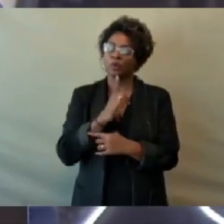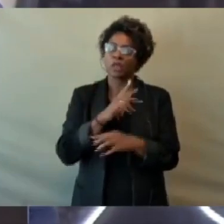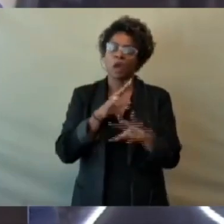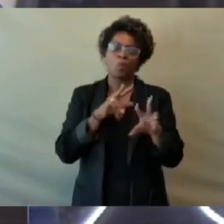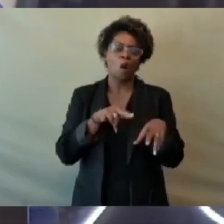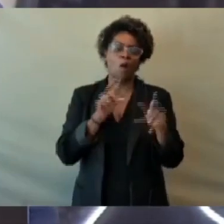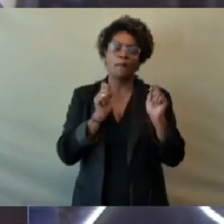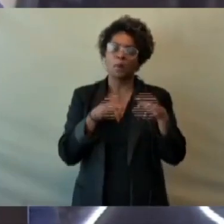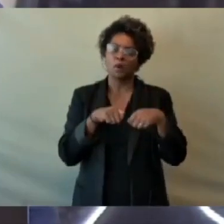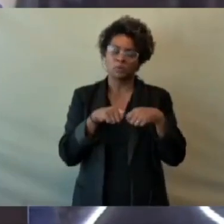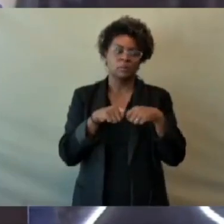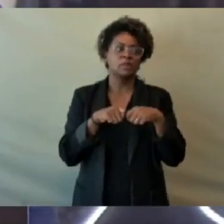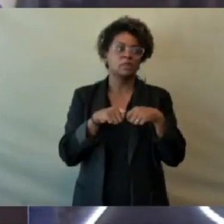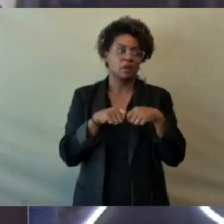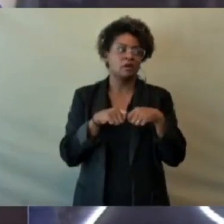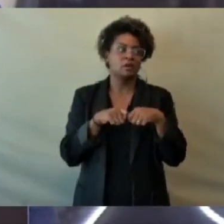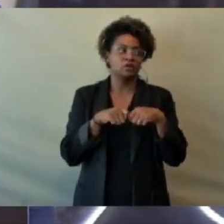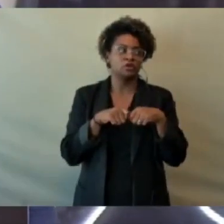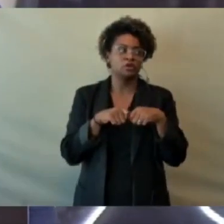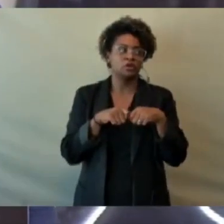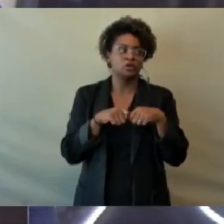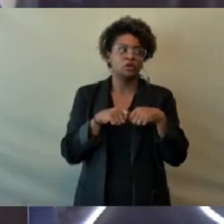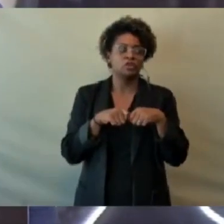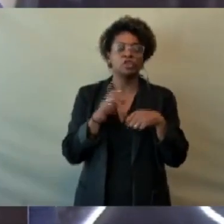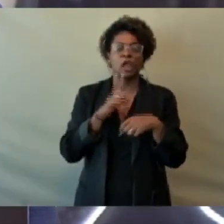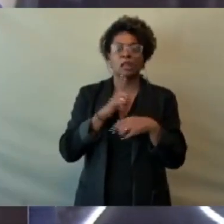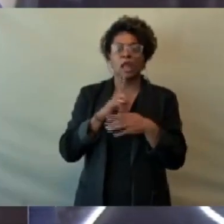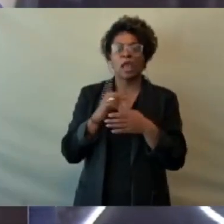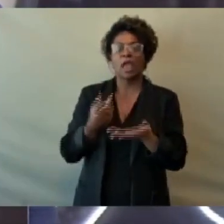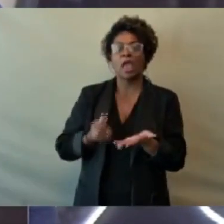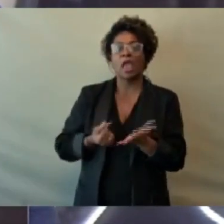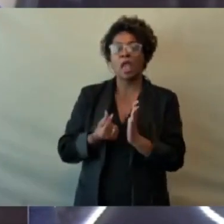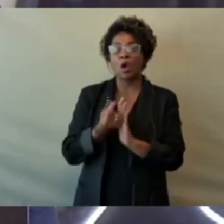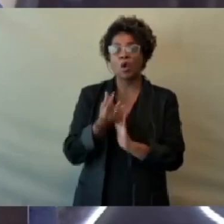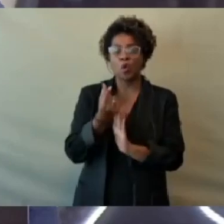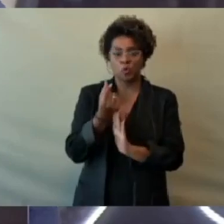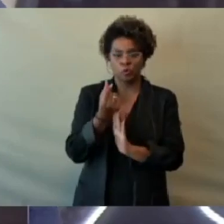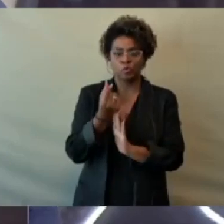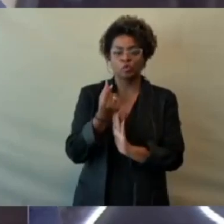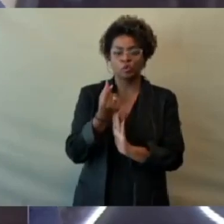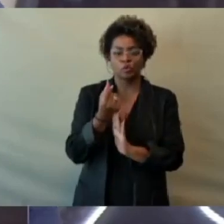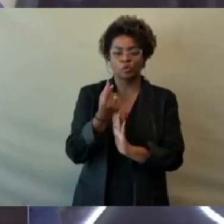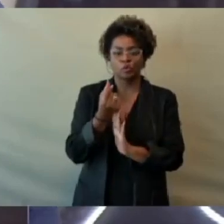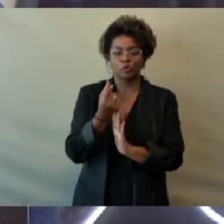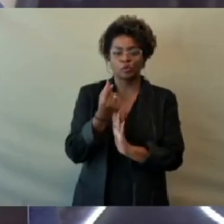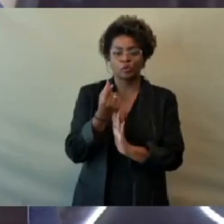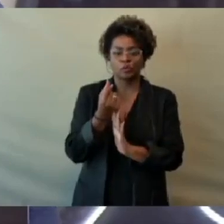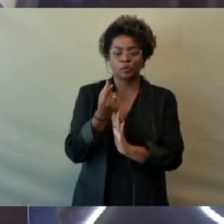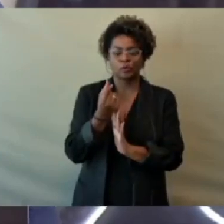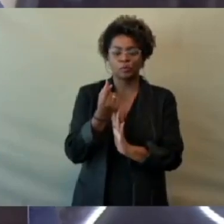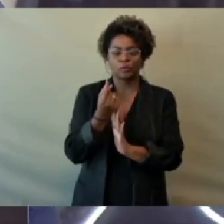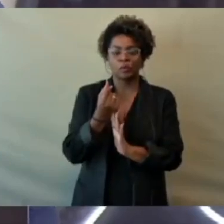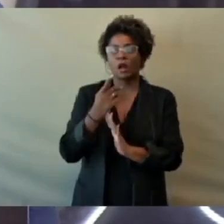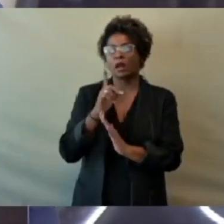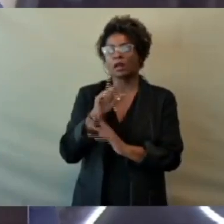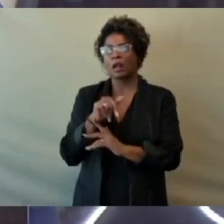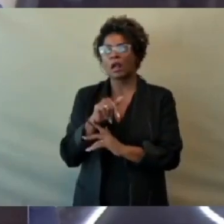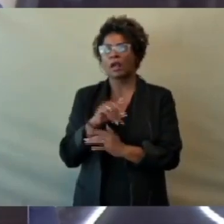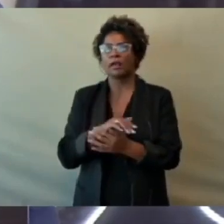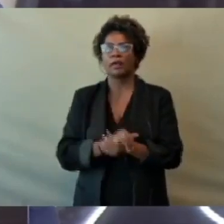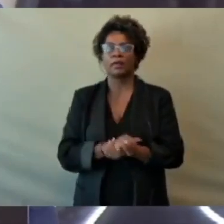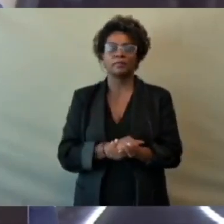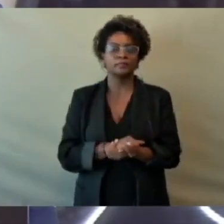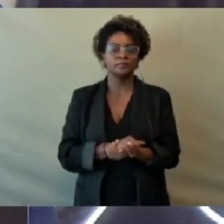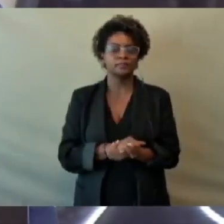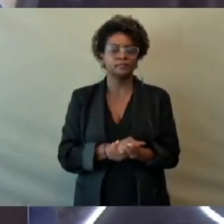mandar esse recurso aliás esses recursos são são encaminhados para a